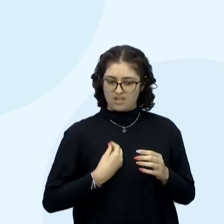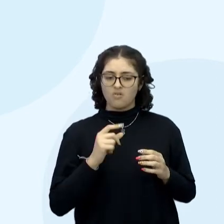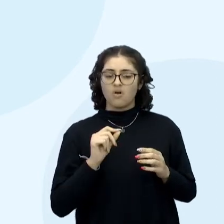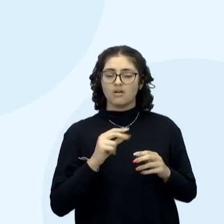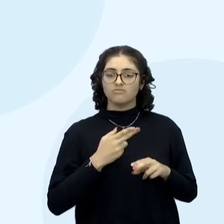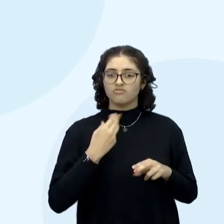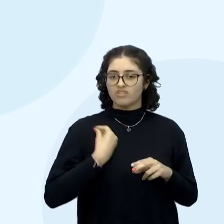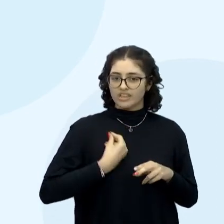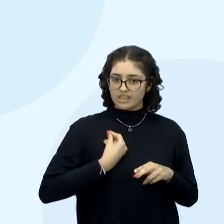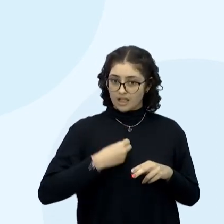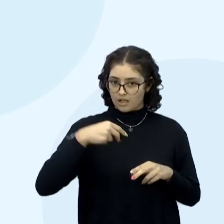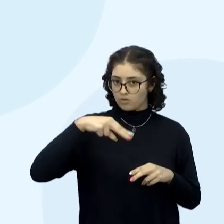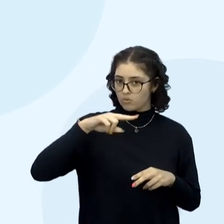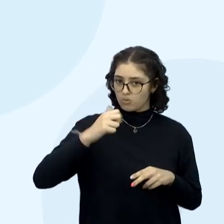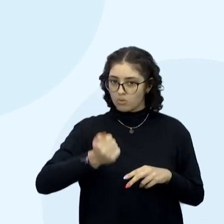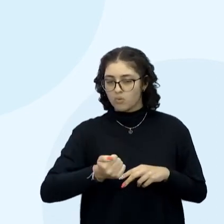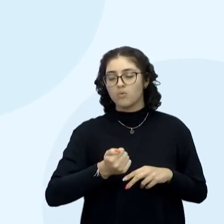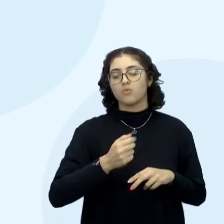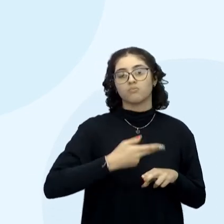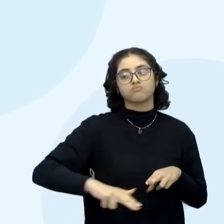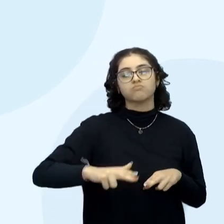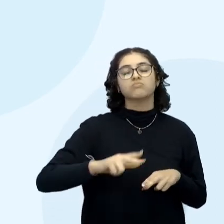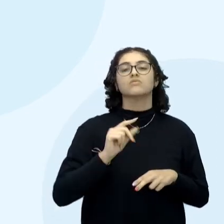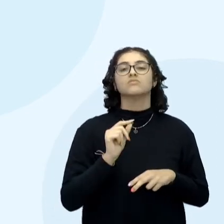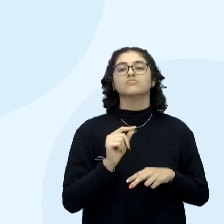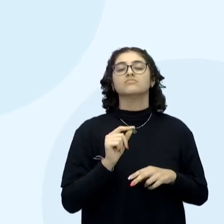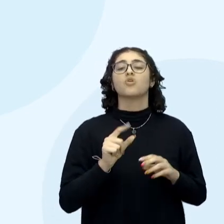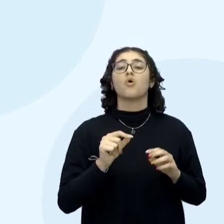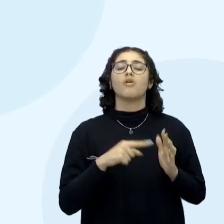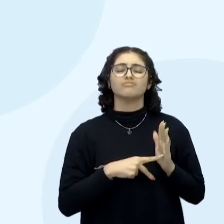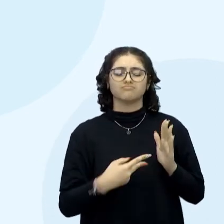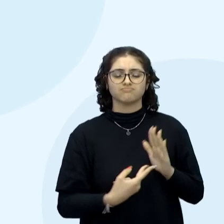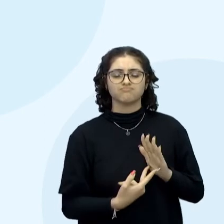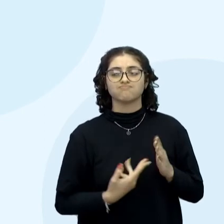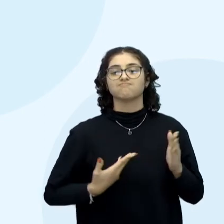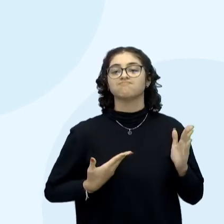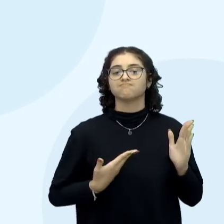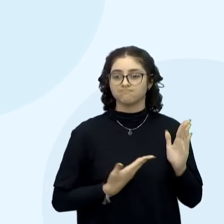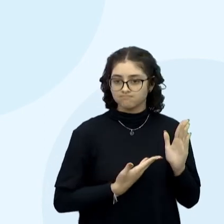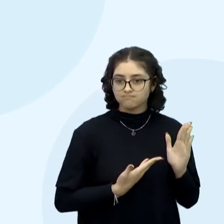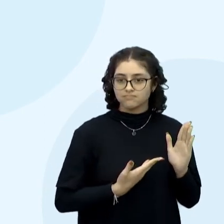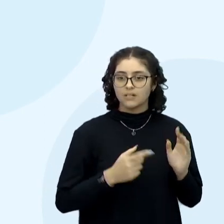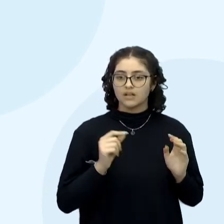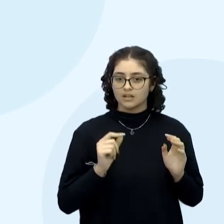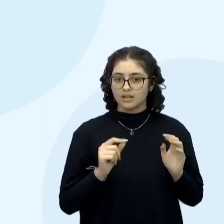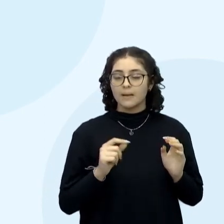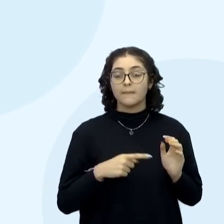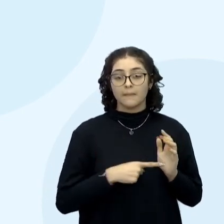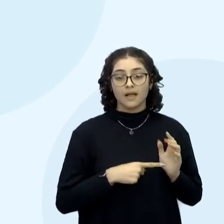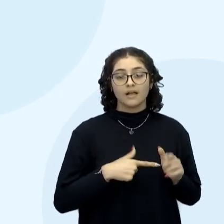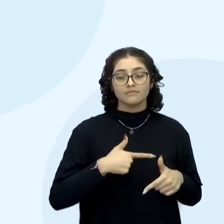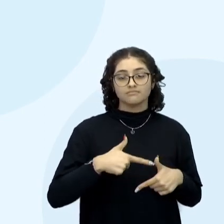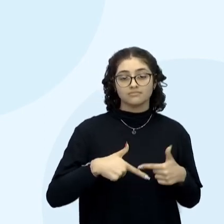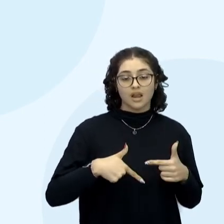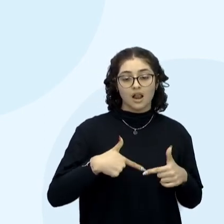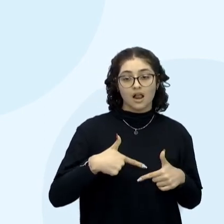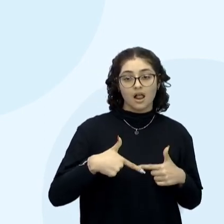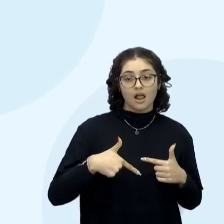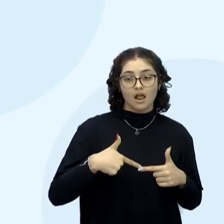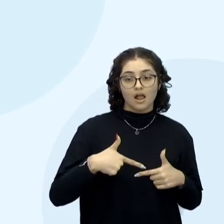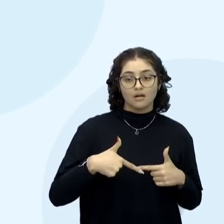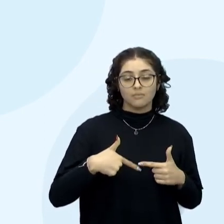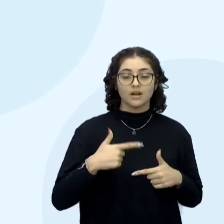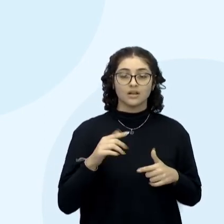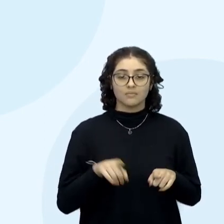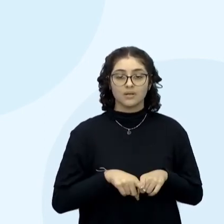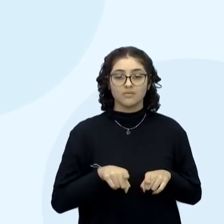foi utilizado lá pela Hannah Arendt, né, no excerto que a gente leu, ele é bastante trabalhado também por um